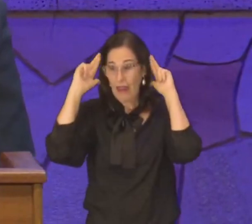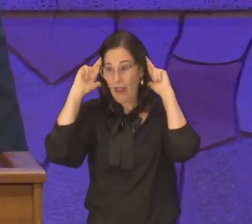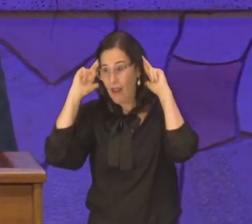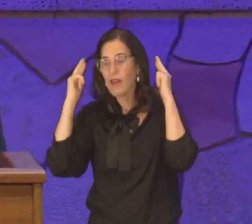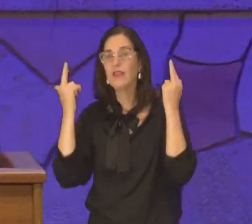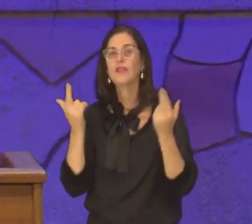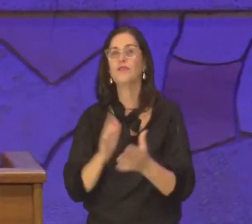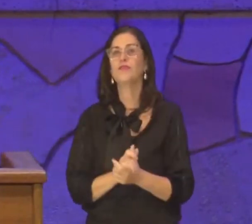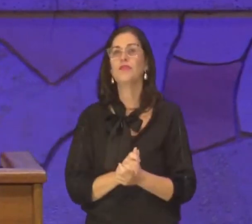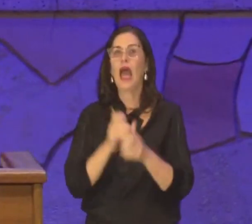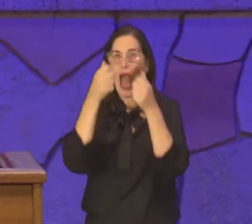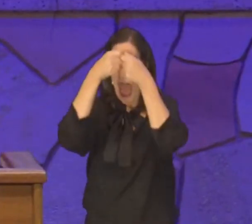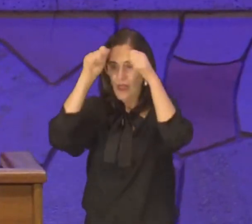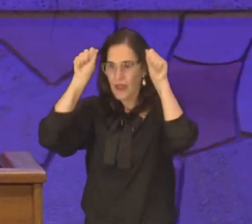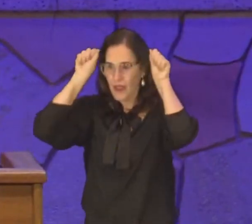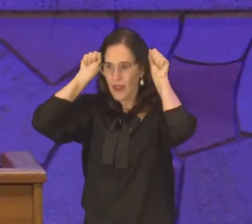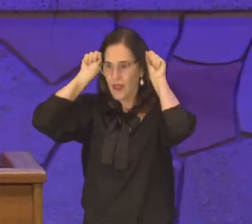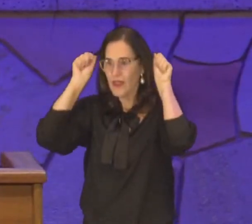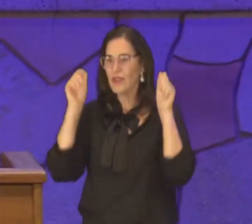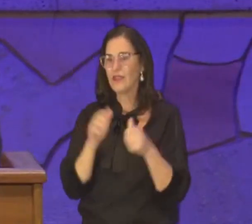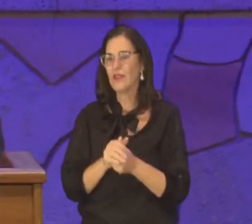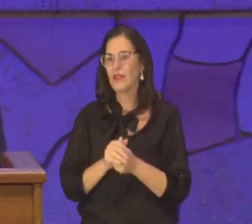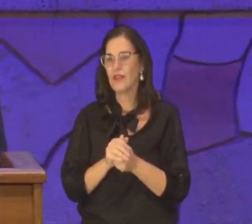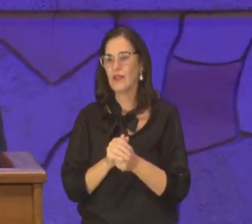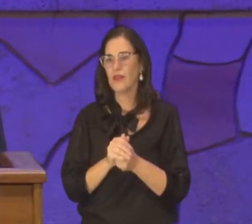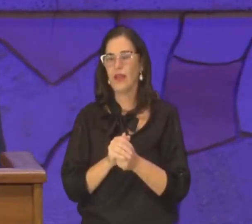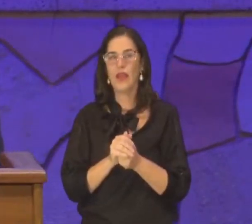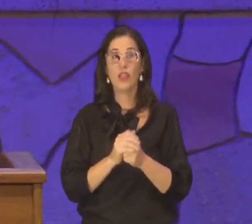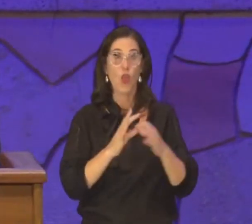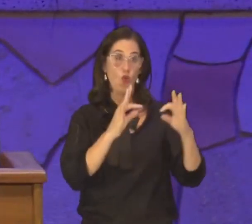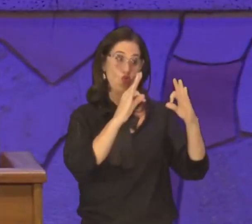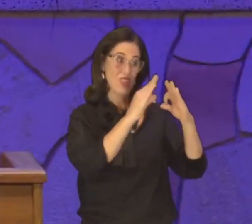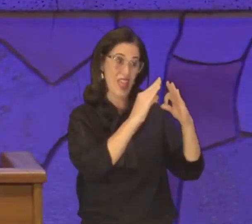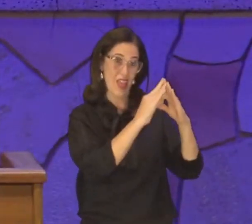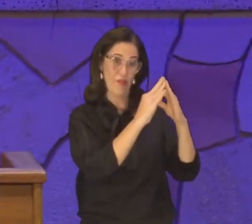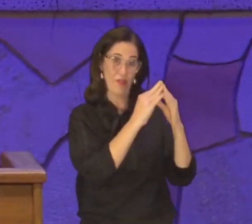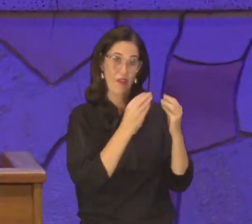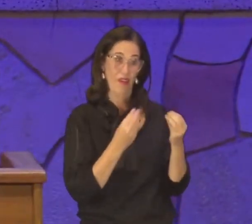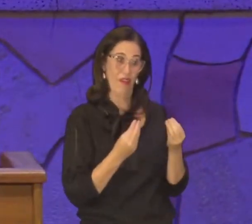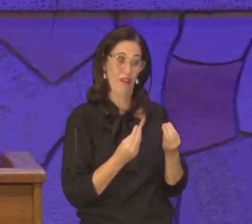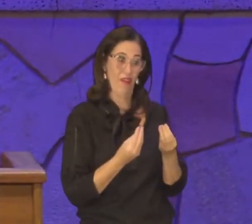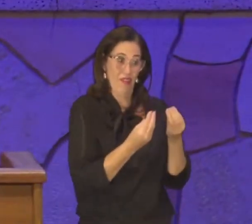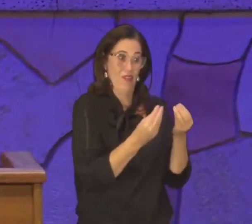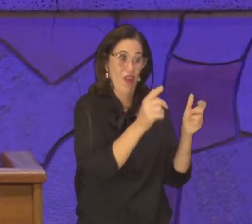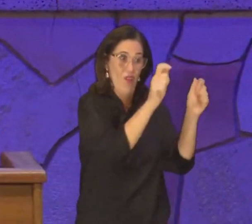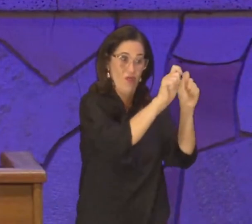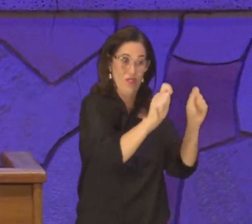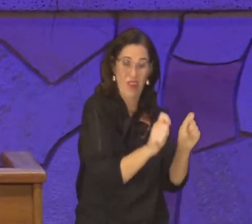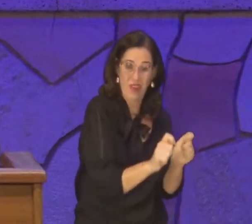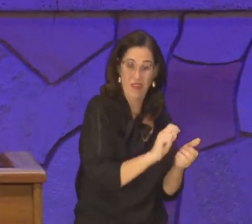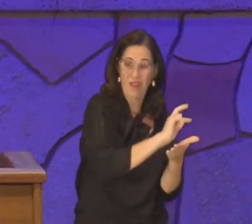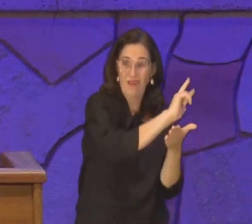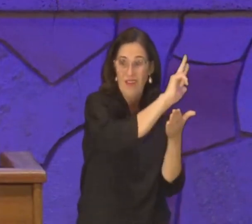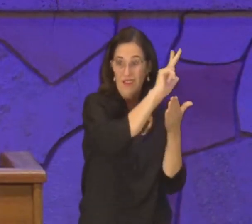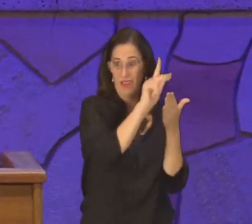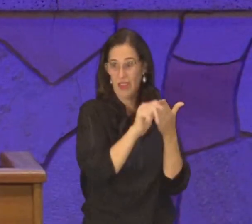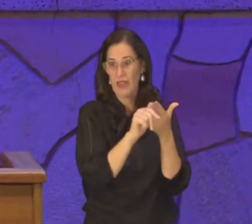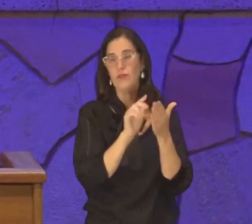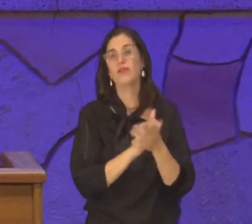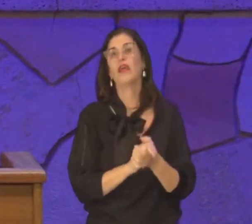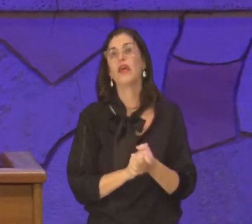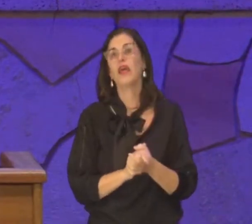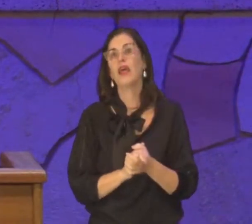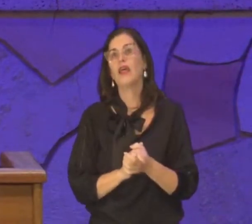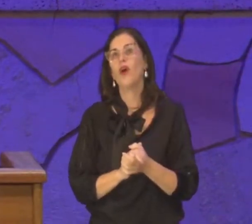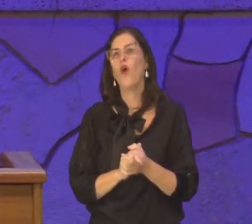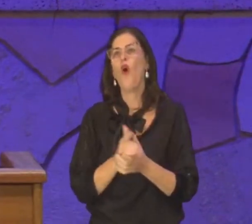Atenas este templo dedicado aos deuses, como também Cibele, a deusa mãe,